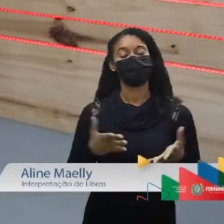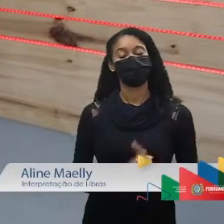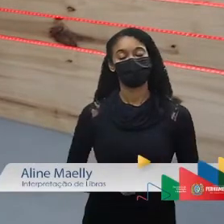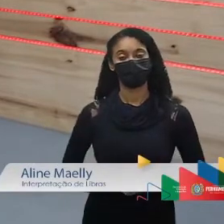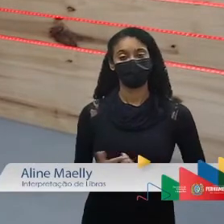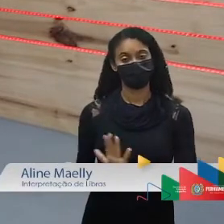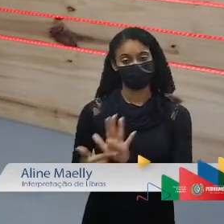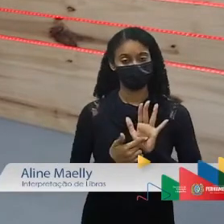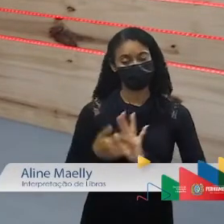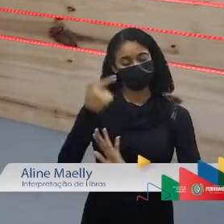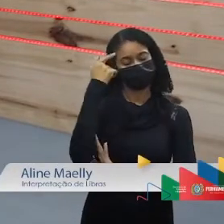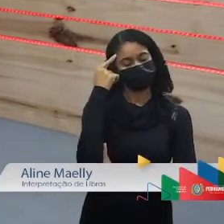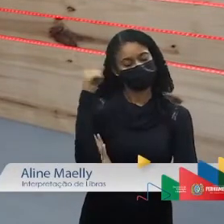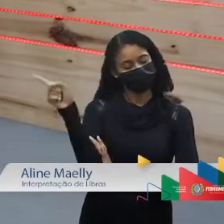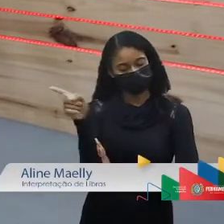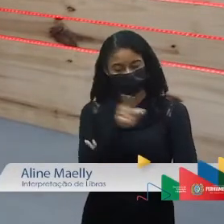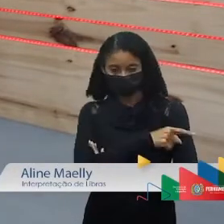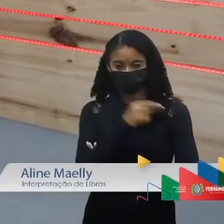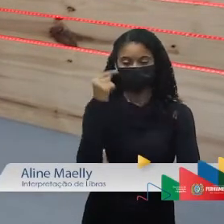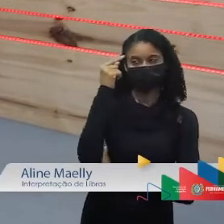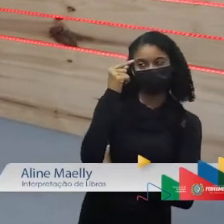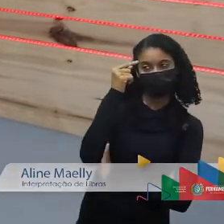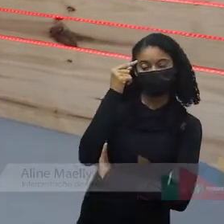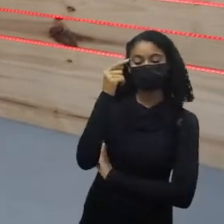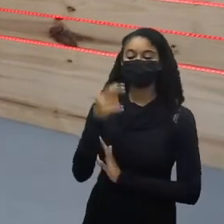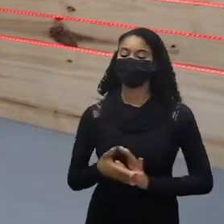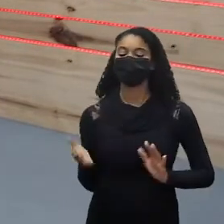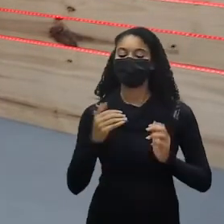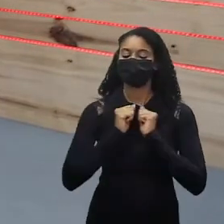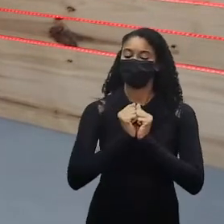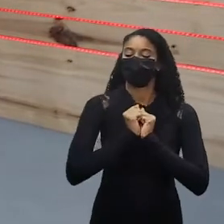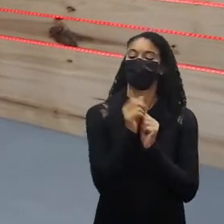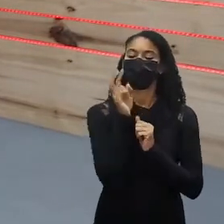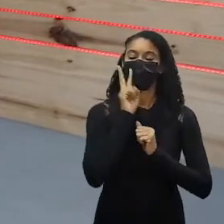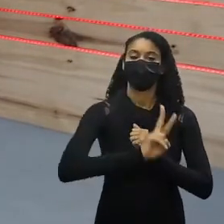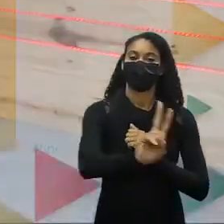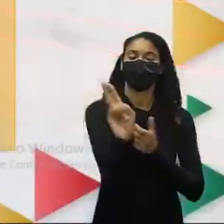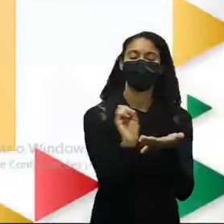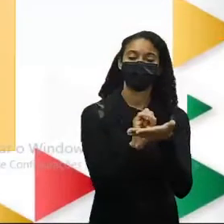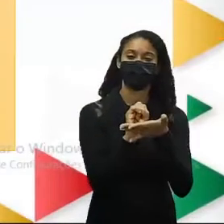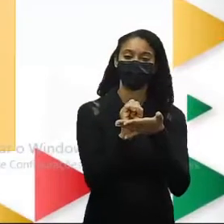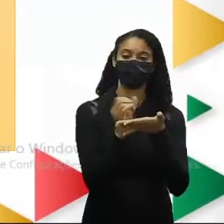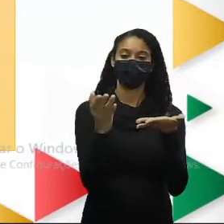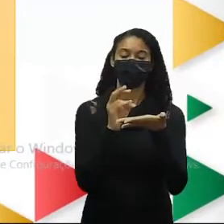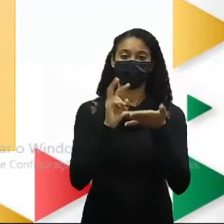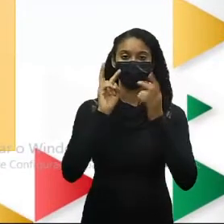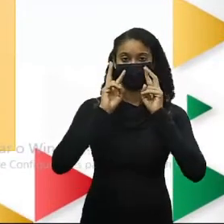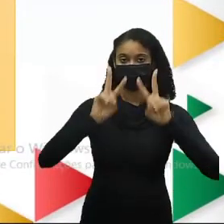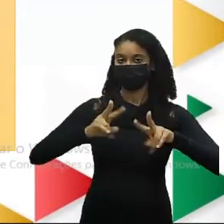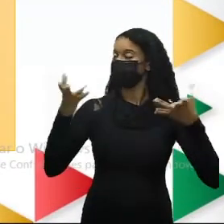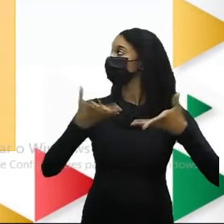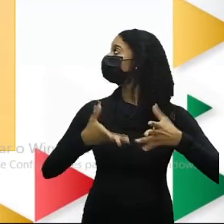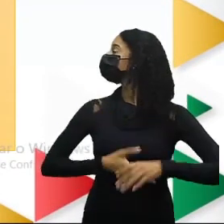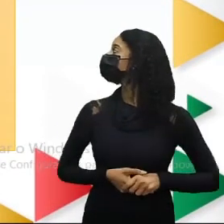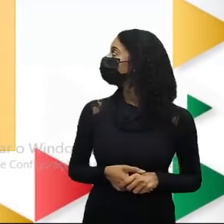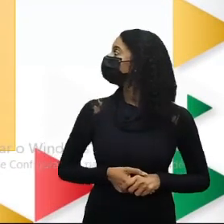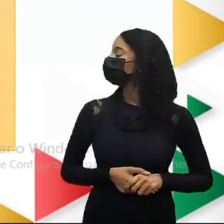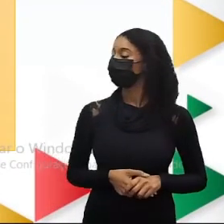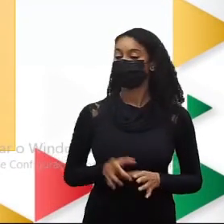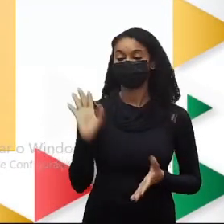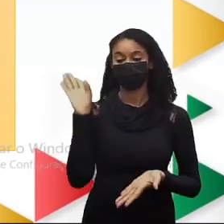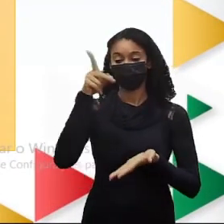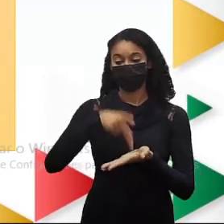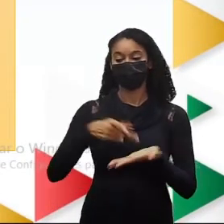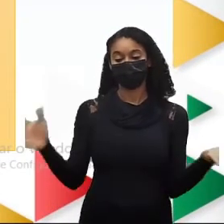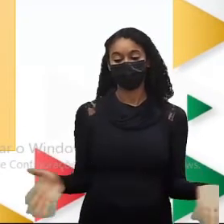uma reflexão. Vamos lá, acompanhe comigo. Na tela nós temos a verdadeira